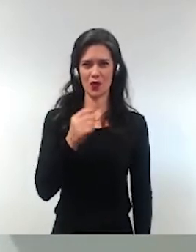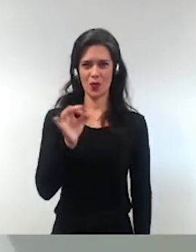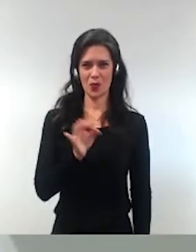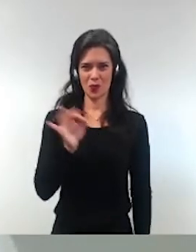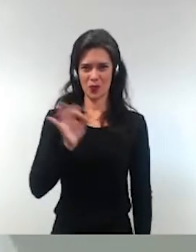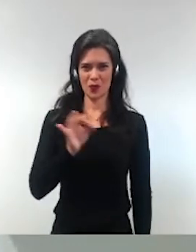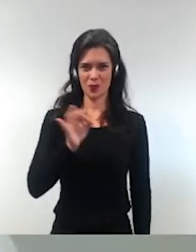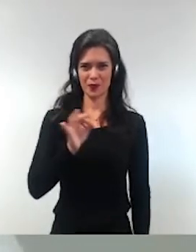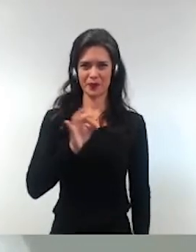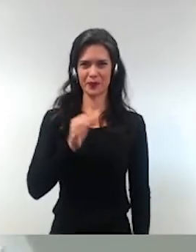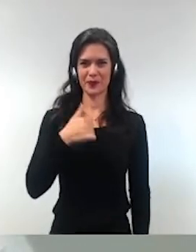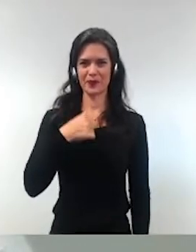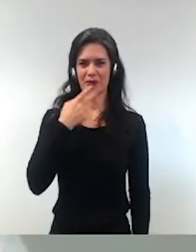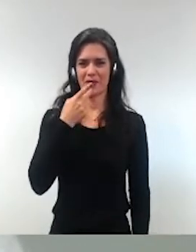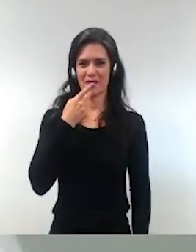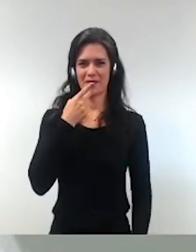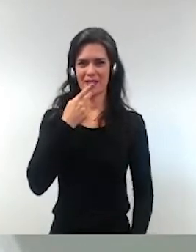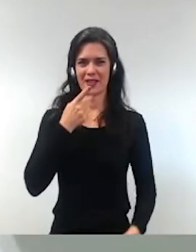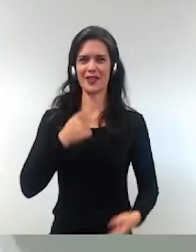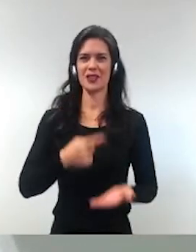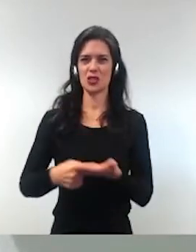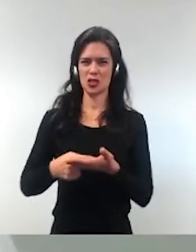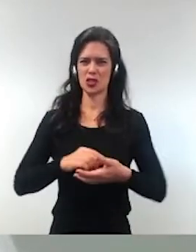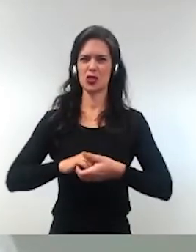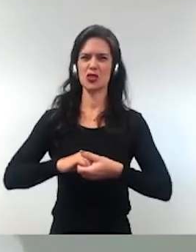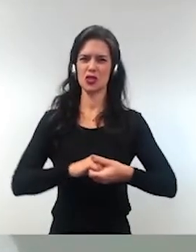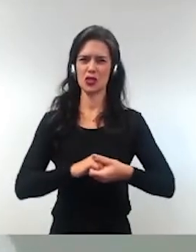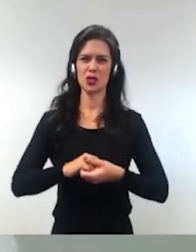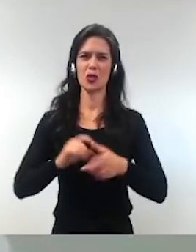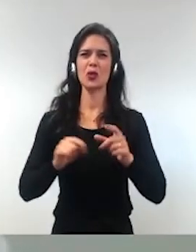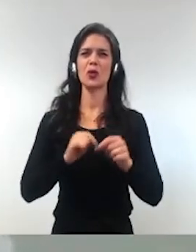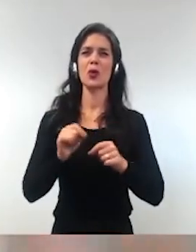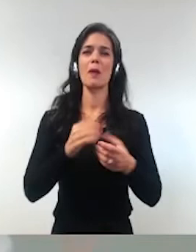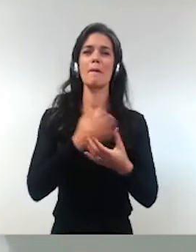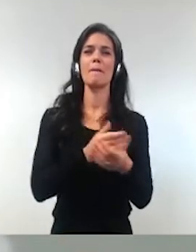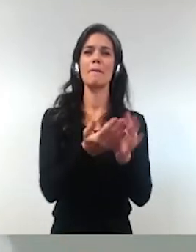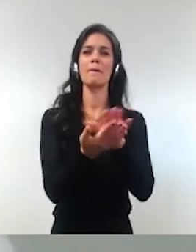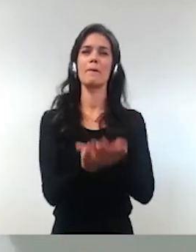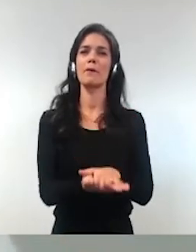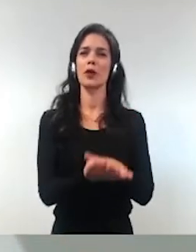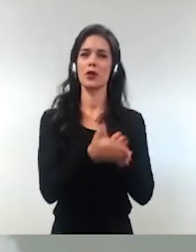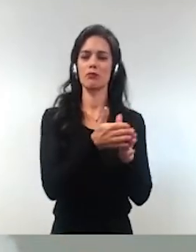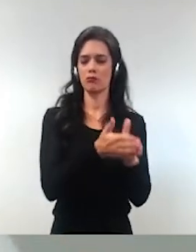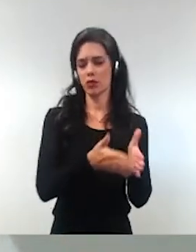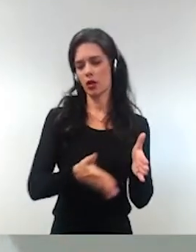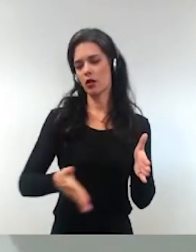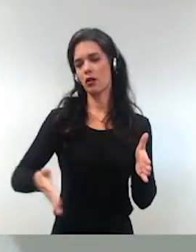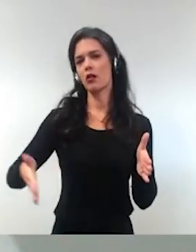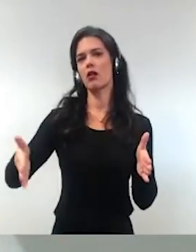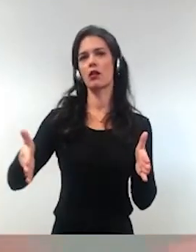39,1% de conciliação é um índice relacionado aos processos em curso, a quando a demanda já